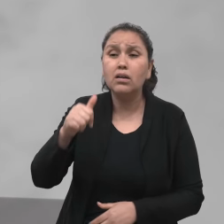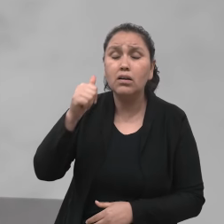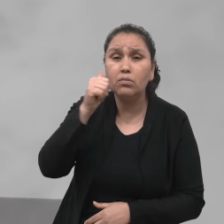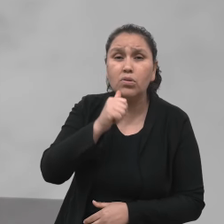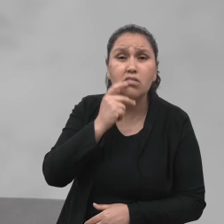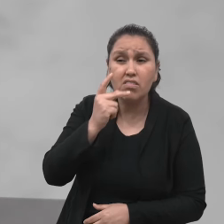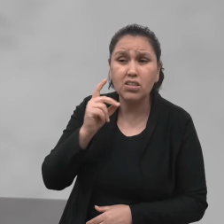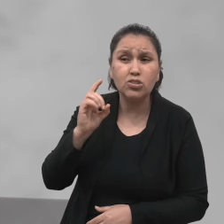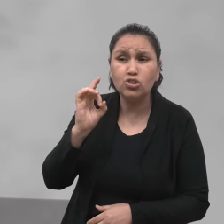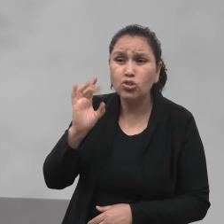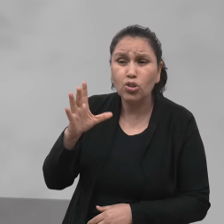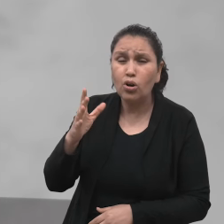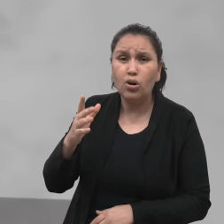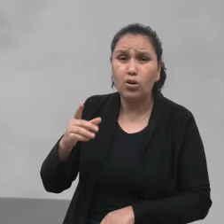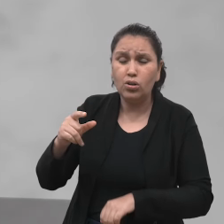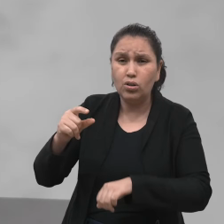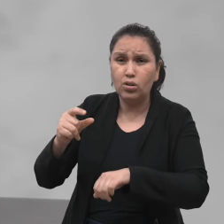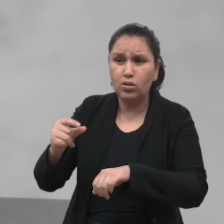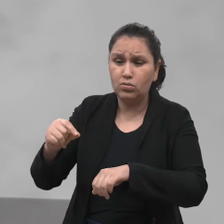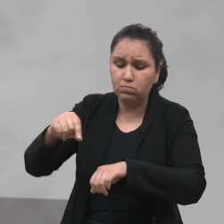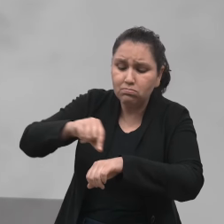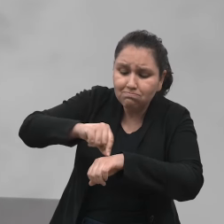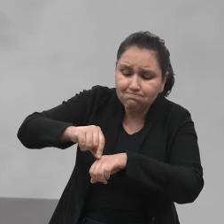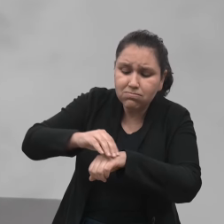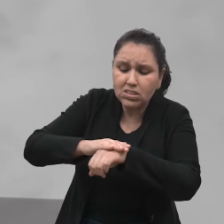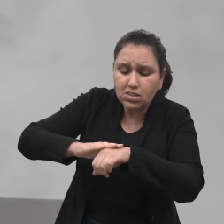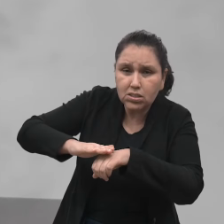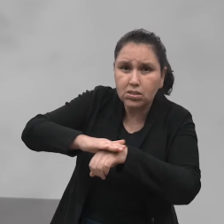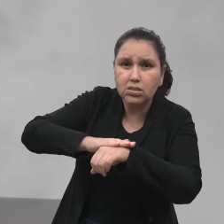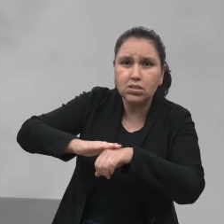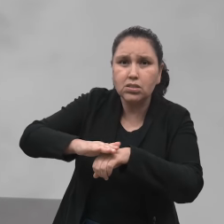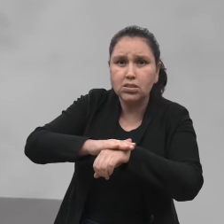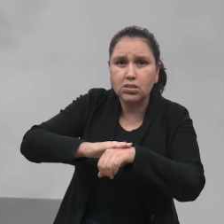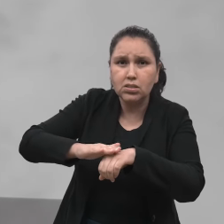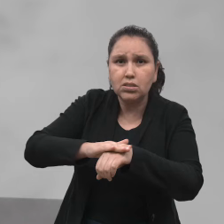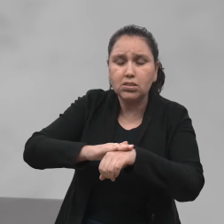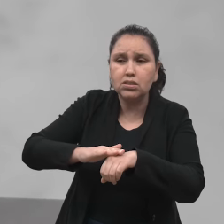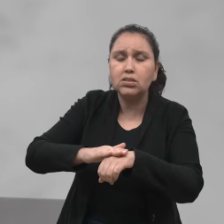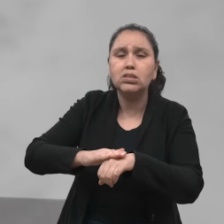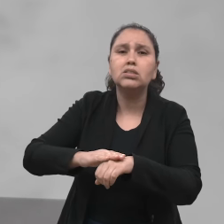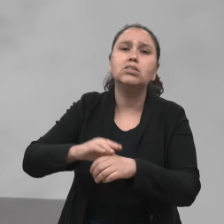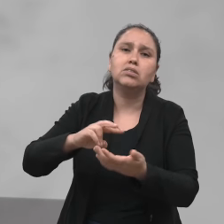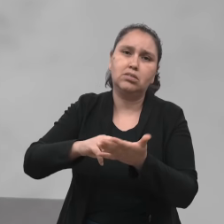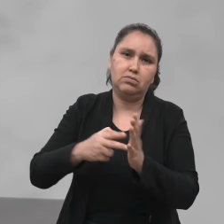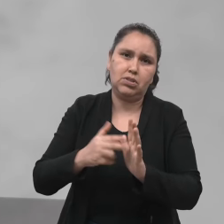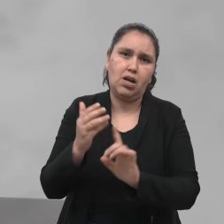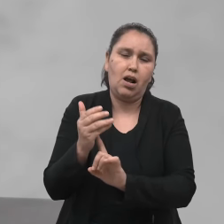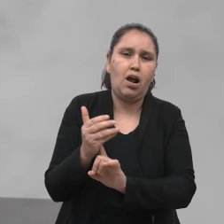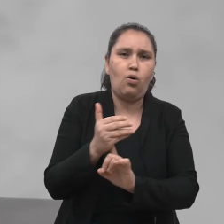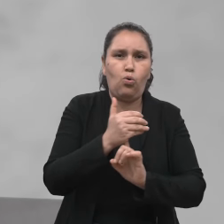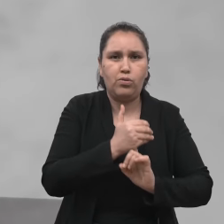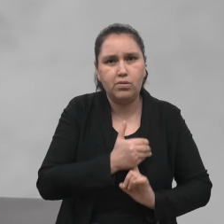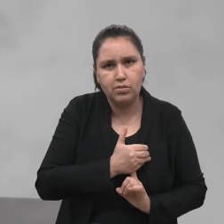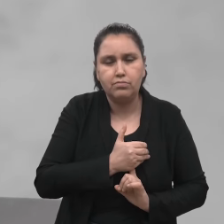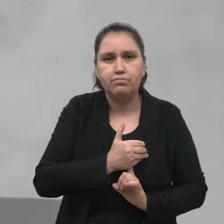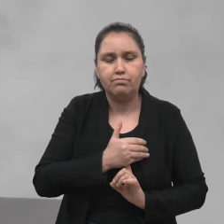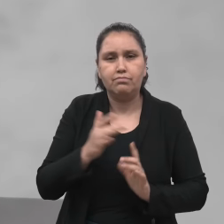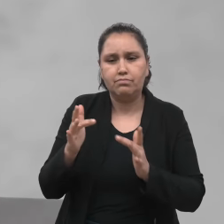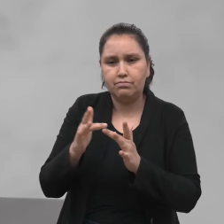isso. Milena, tu pode me passar uma pomada hoje? Às vezes a gente tem que só passar uma pomadinha, né? E poder acolher, escutar, estar